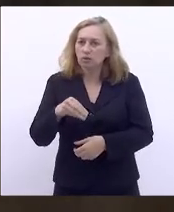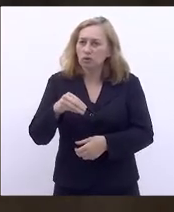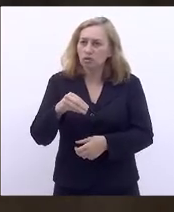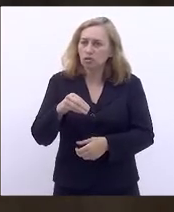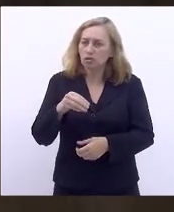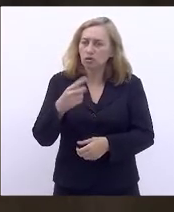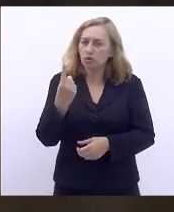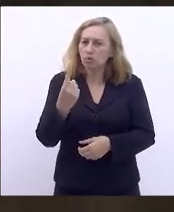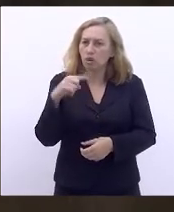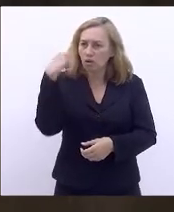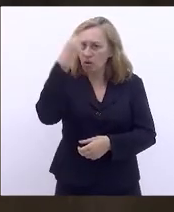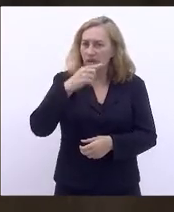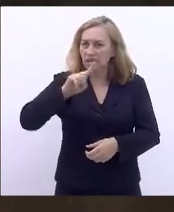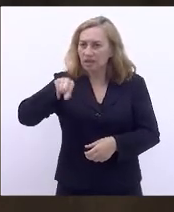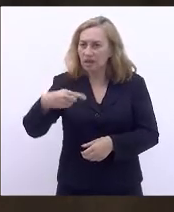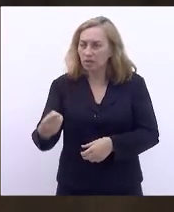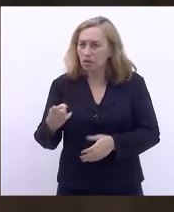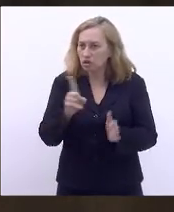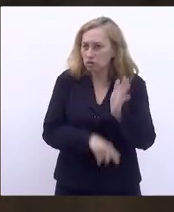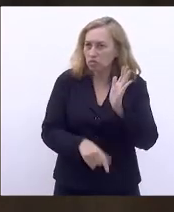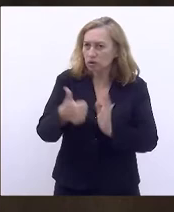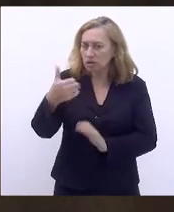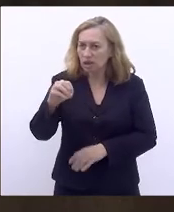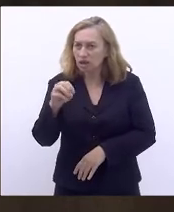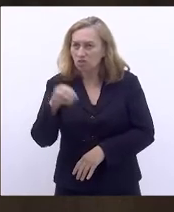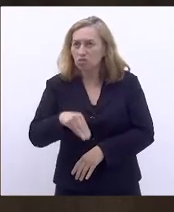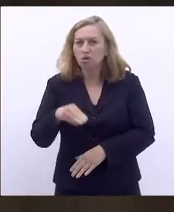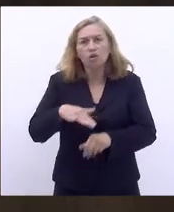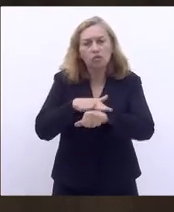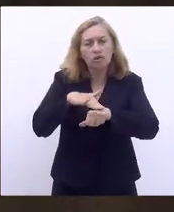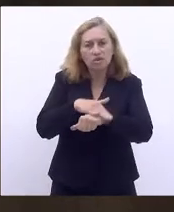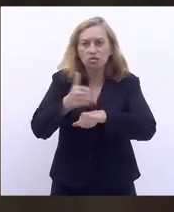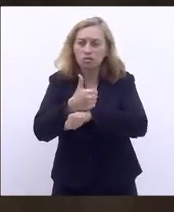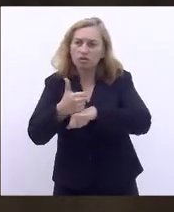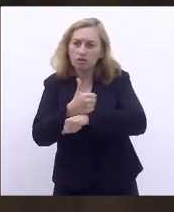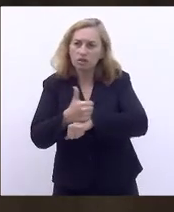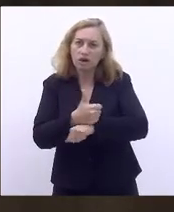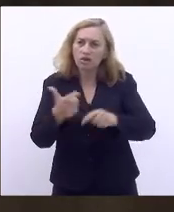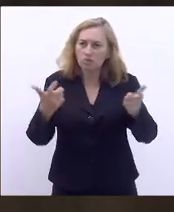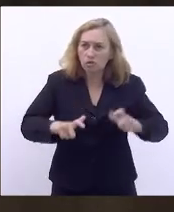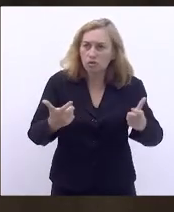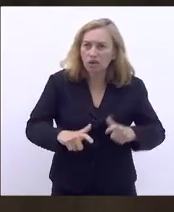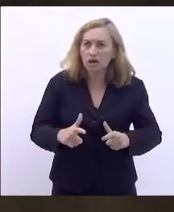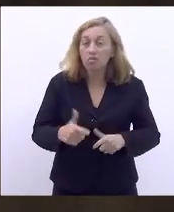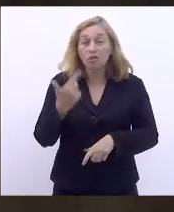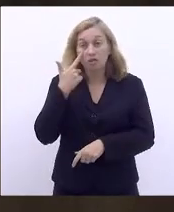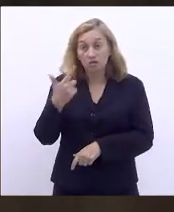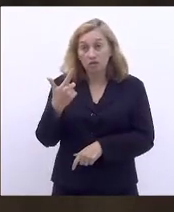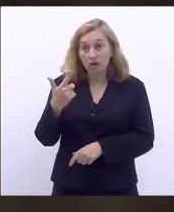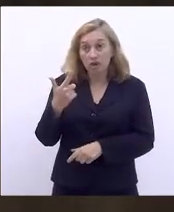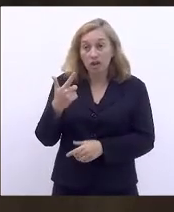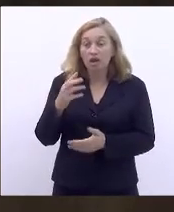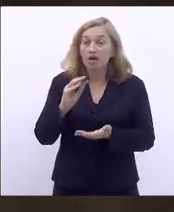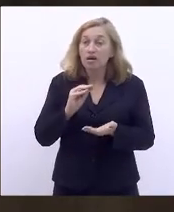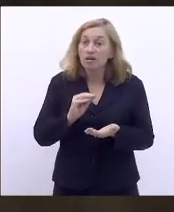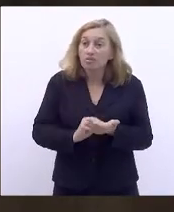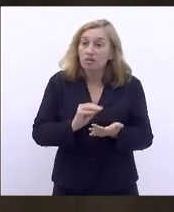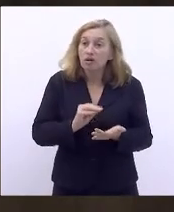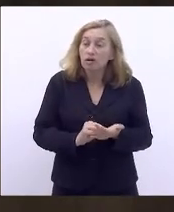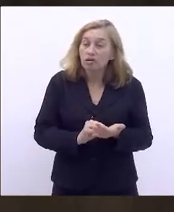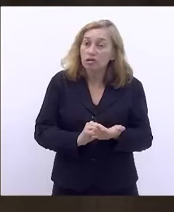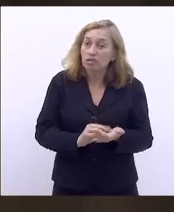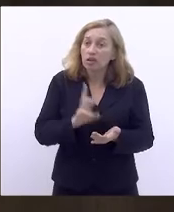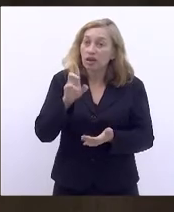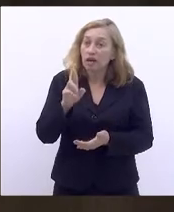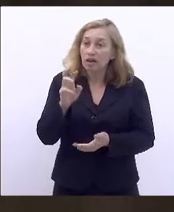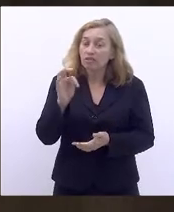10 minutos. Mas, conversando com os profissionais daquela unidade, presidente, pude constatar a ausência de refrigeração na UPA de